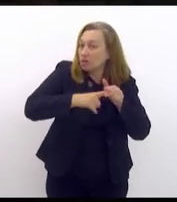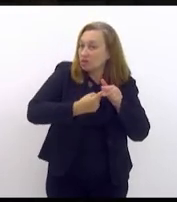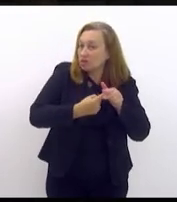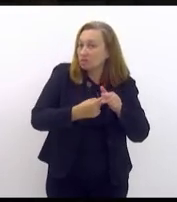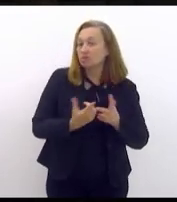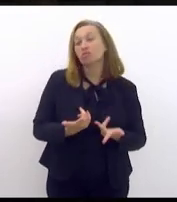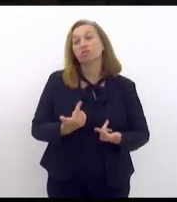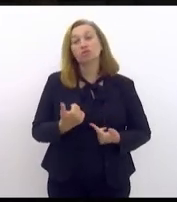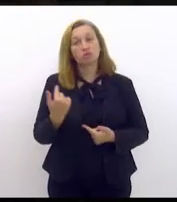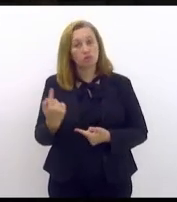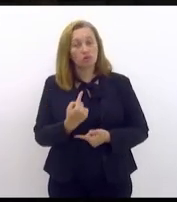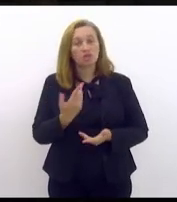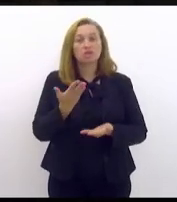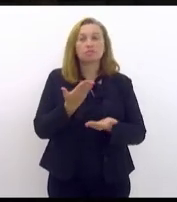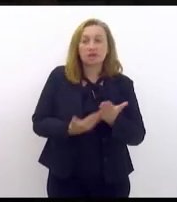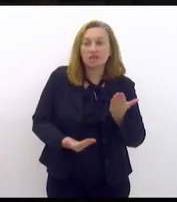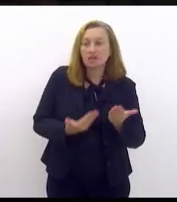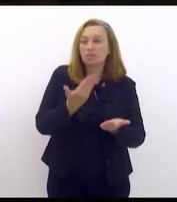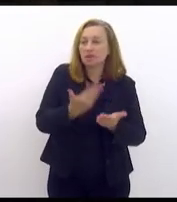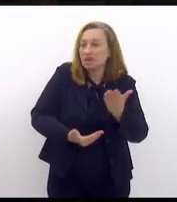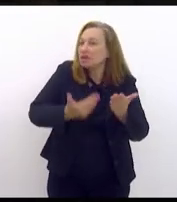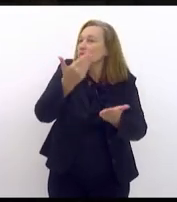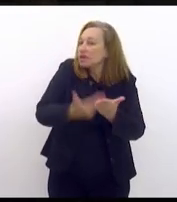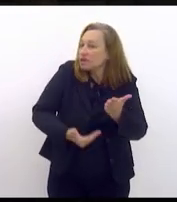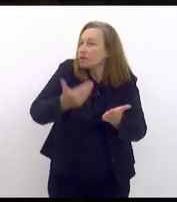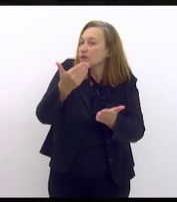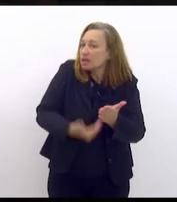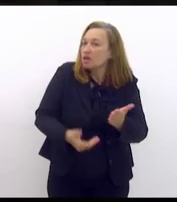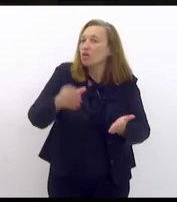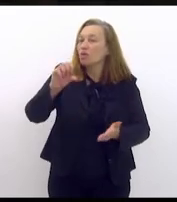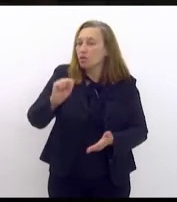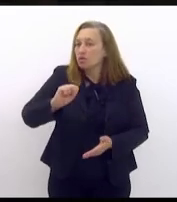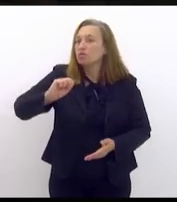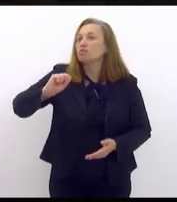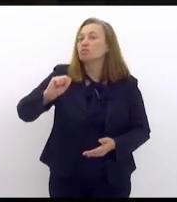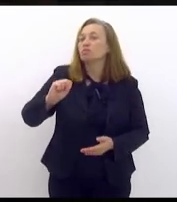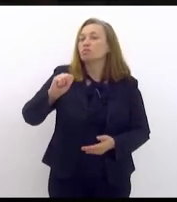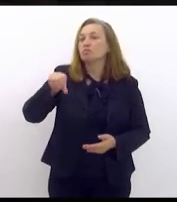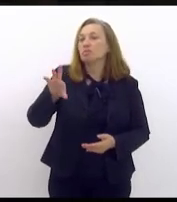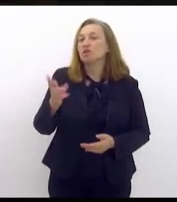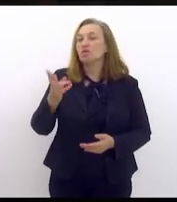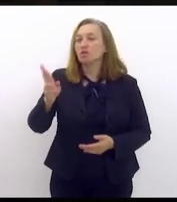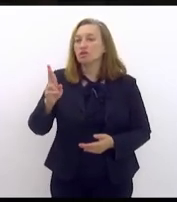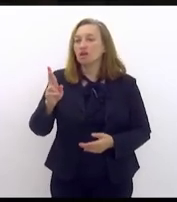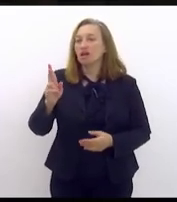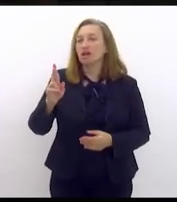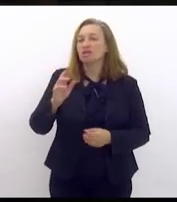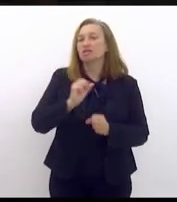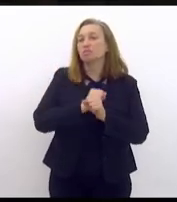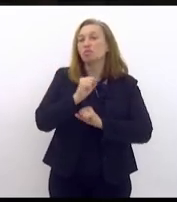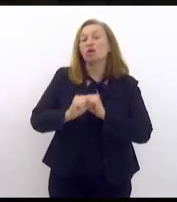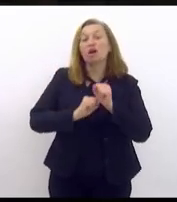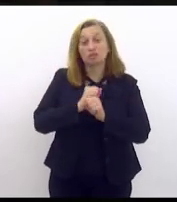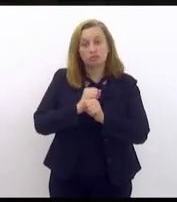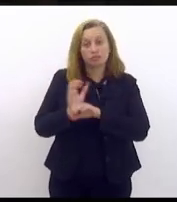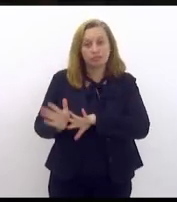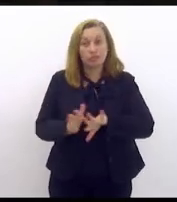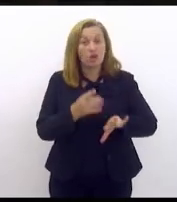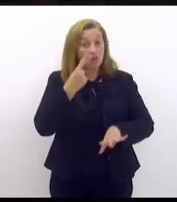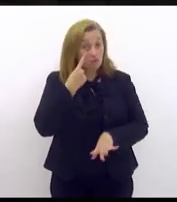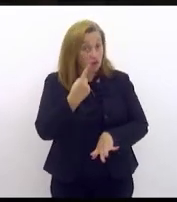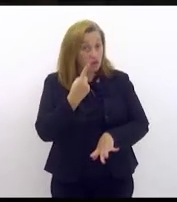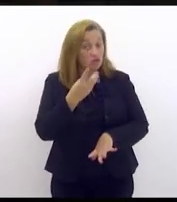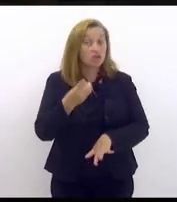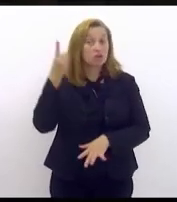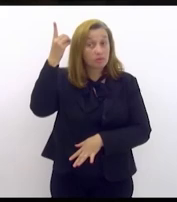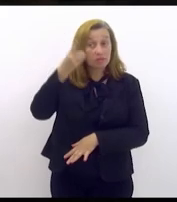nós vamos estar sempre perdendo 8 bilhões de reais por ano. Olha que coincidência, deputado